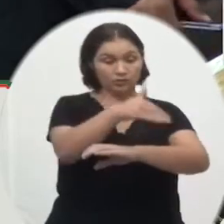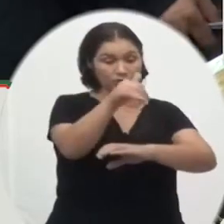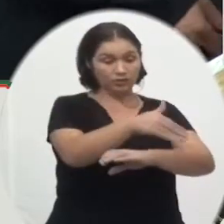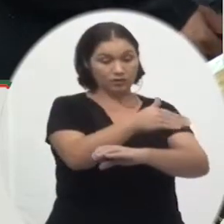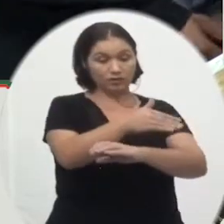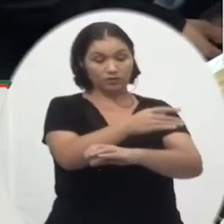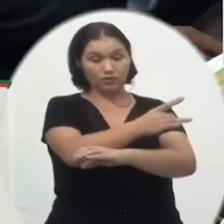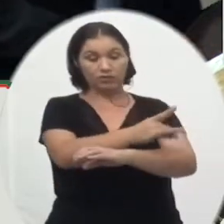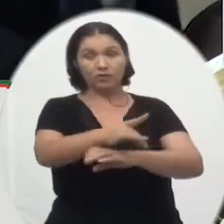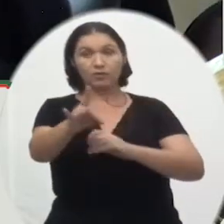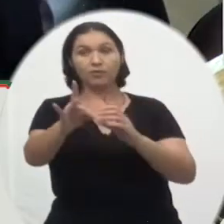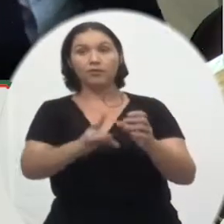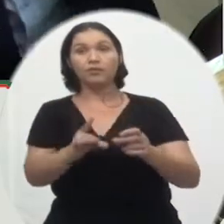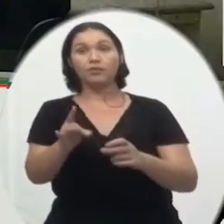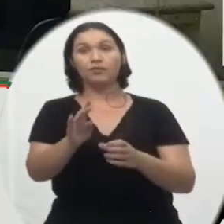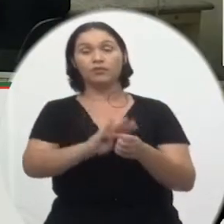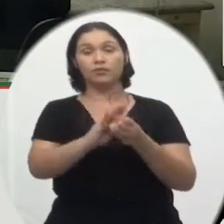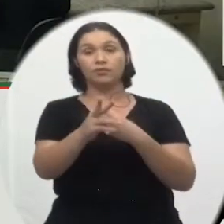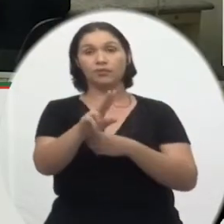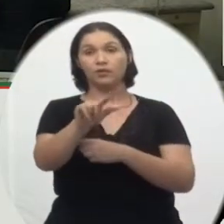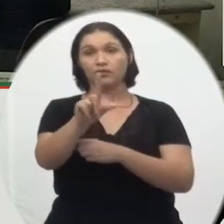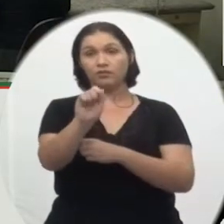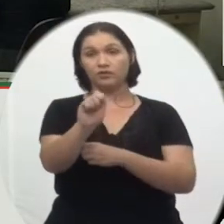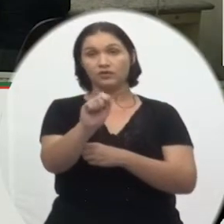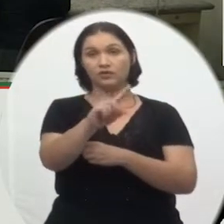Vila Zuleima. O requerimento.